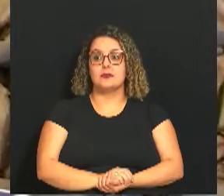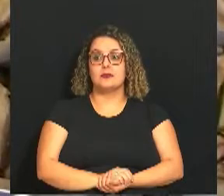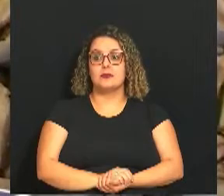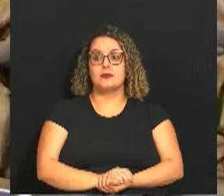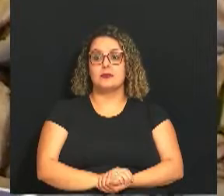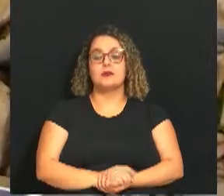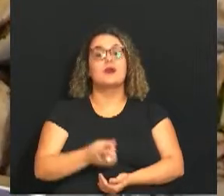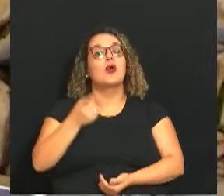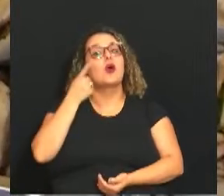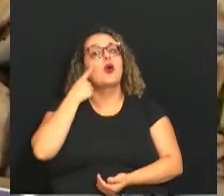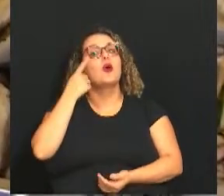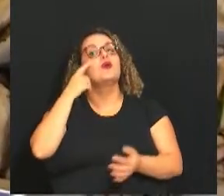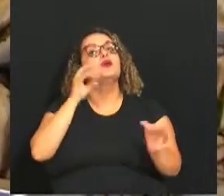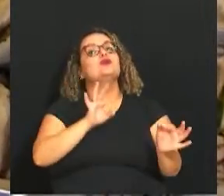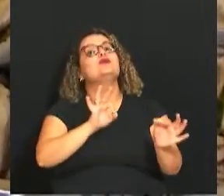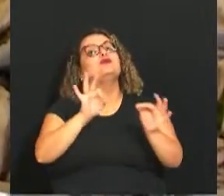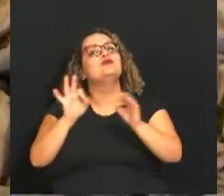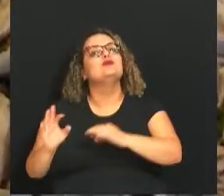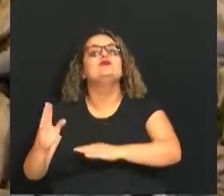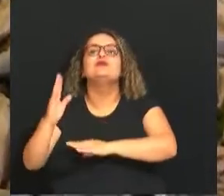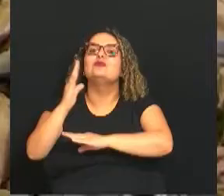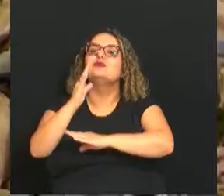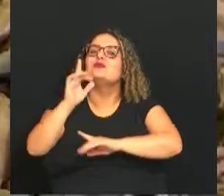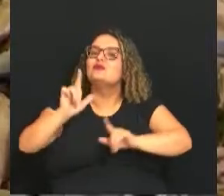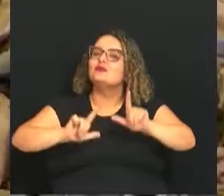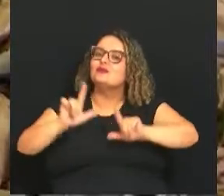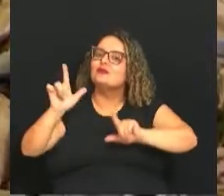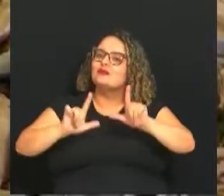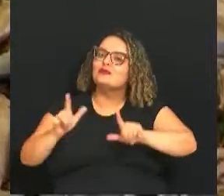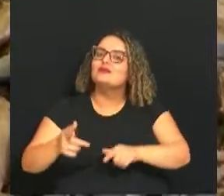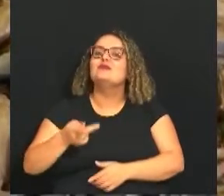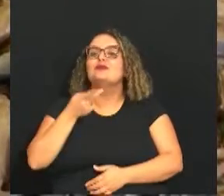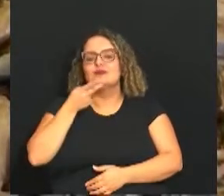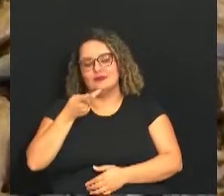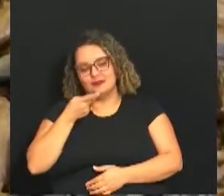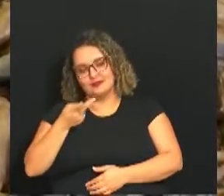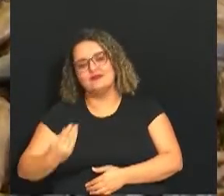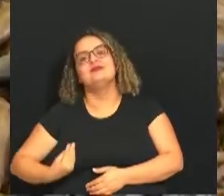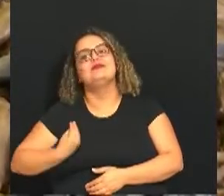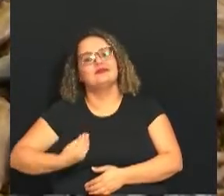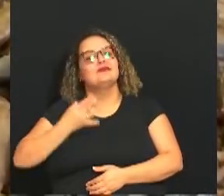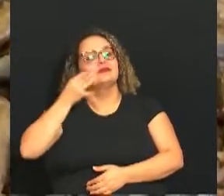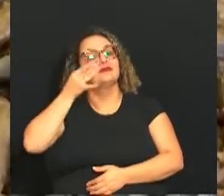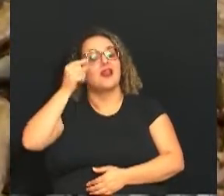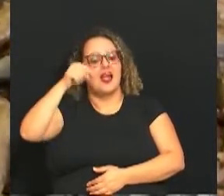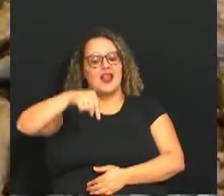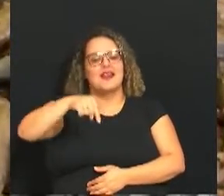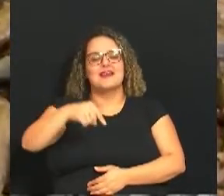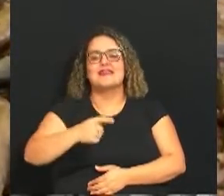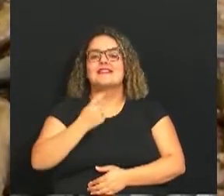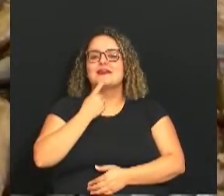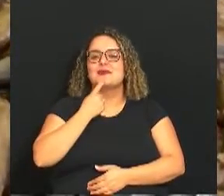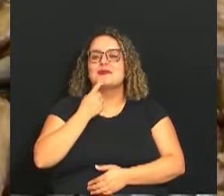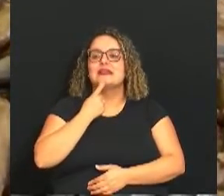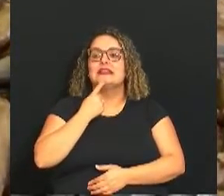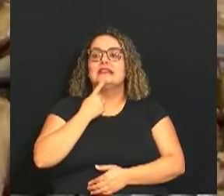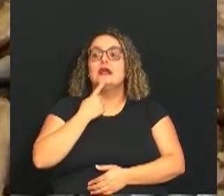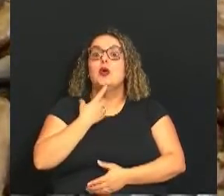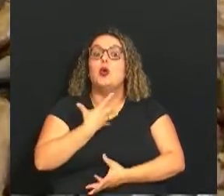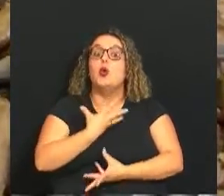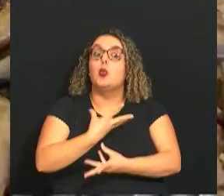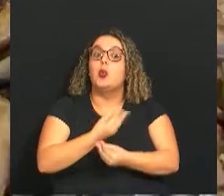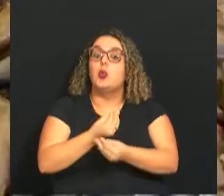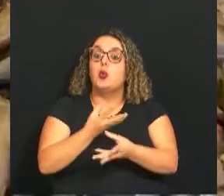Acompanhando o Câmara Notícia. Como você disse, eu estou ao vivo aqui no Mercadão de Campinas. Bastante gente por